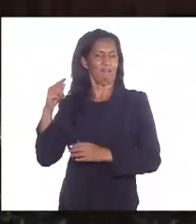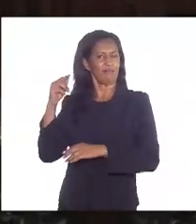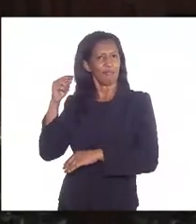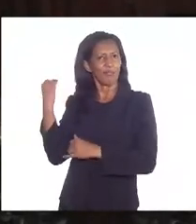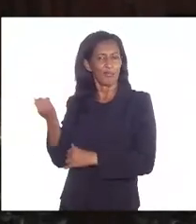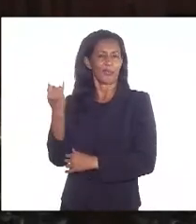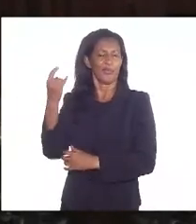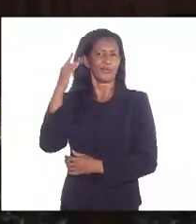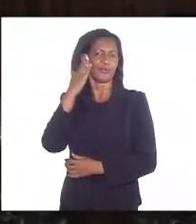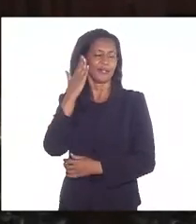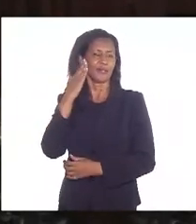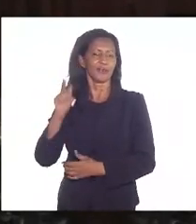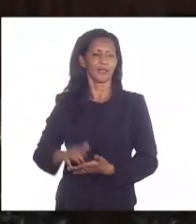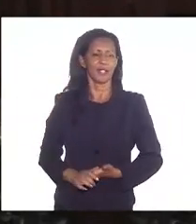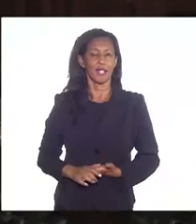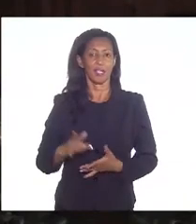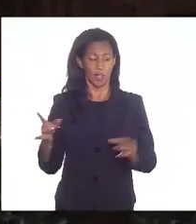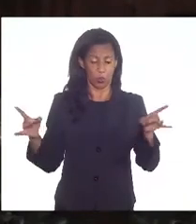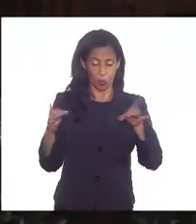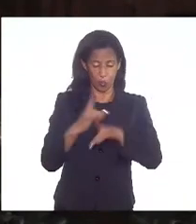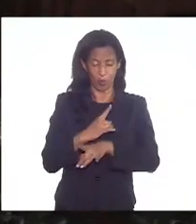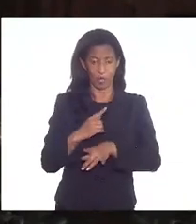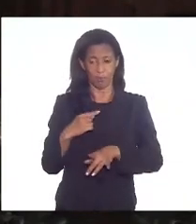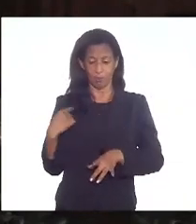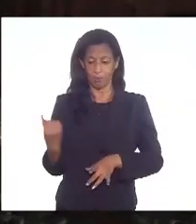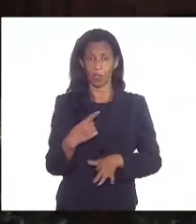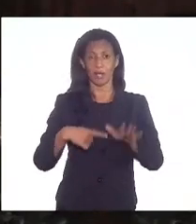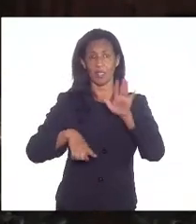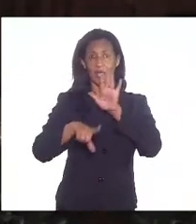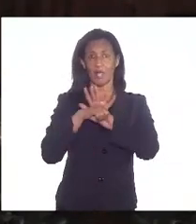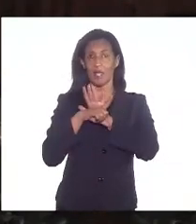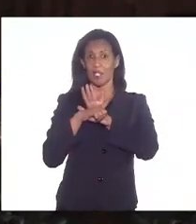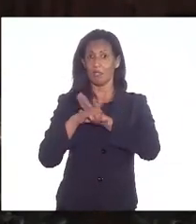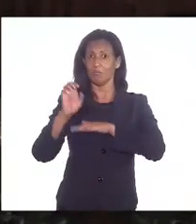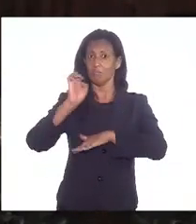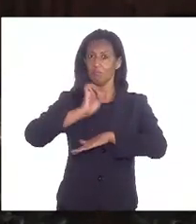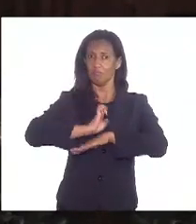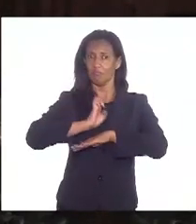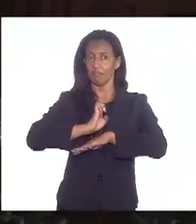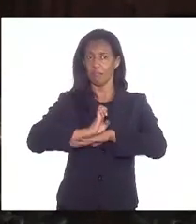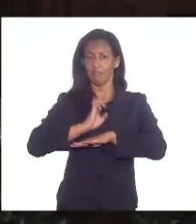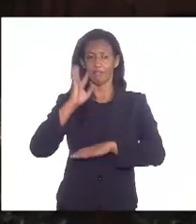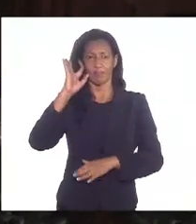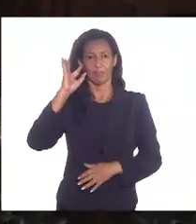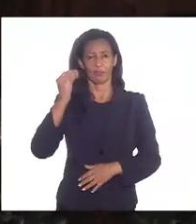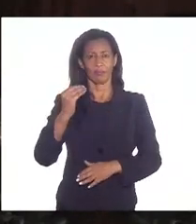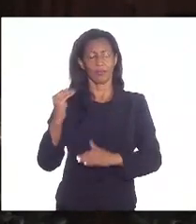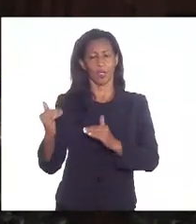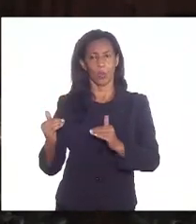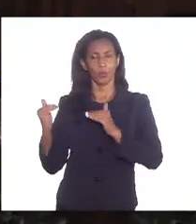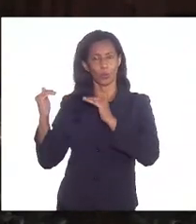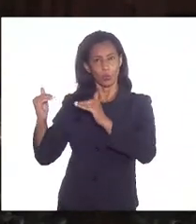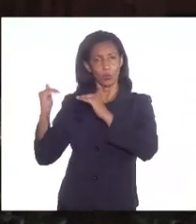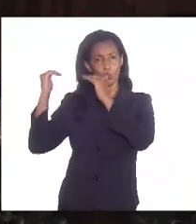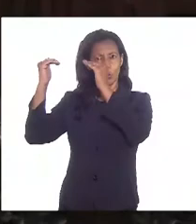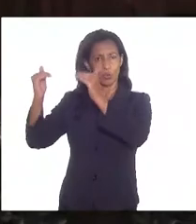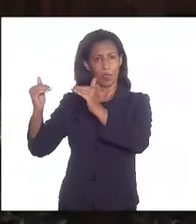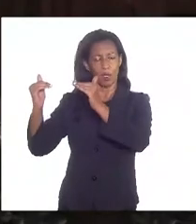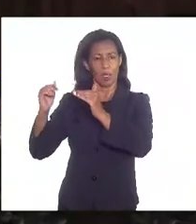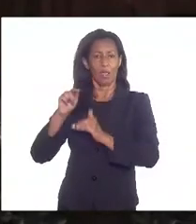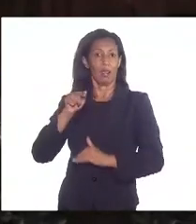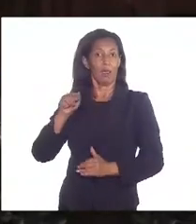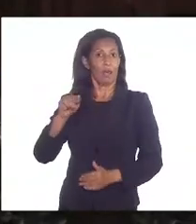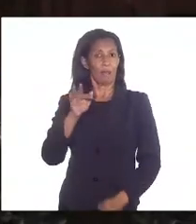claramente, cumprindo a nossa lei estadual, presidente, a decisão do Supremo, cabe à